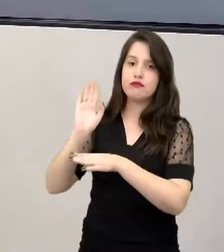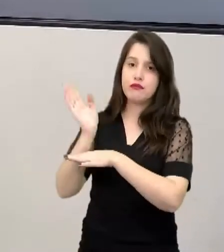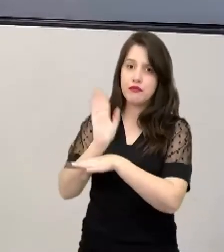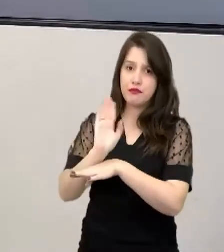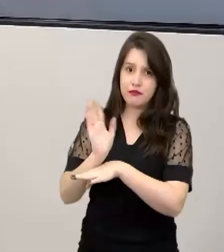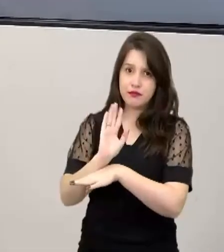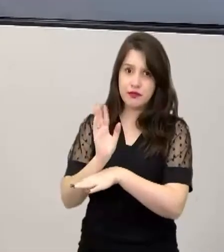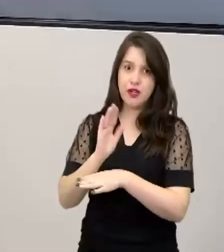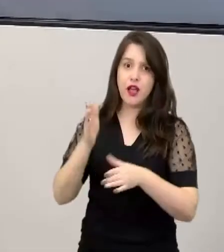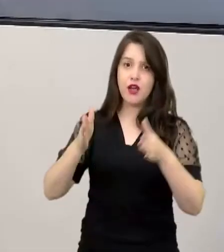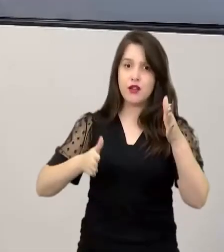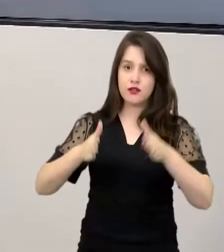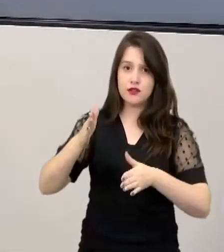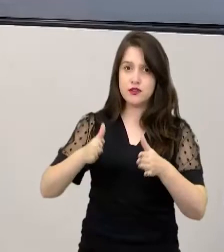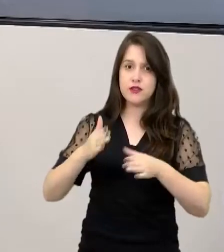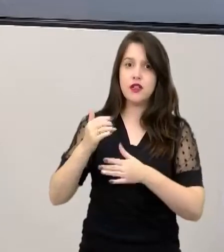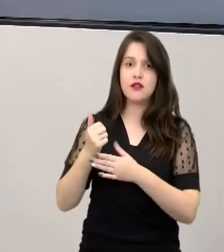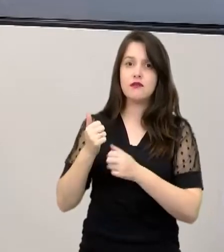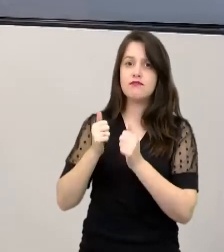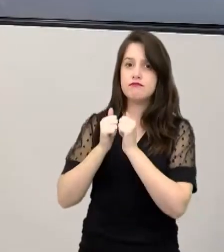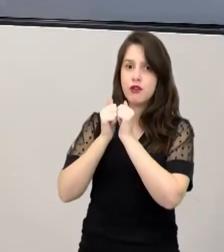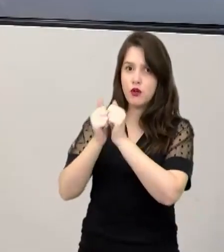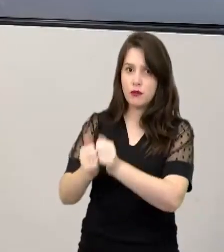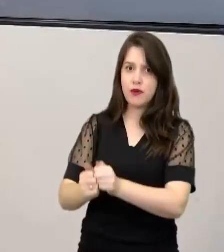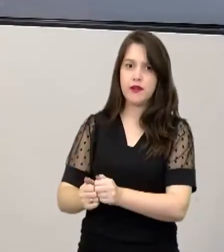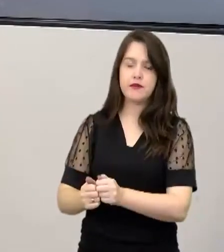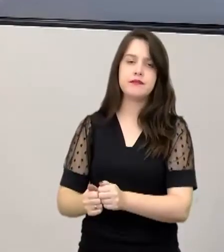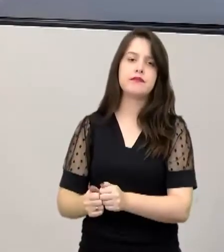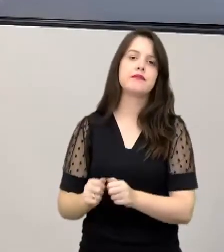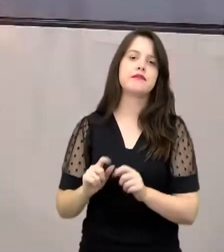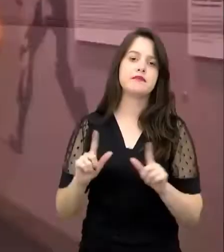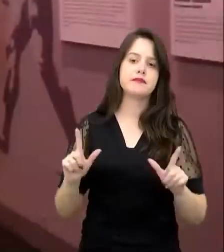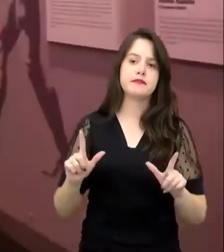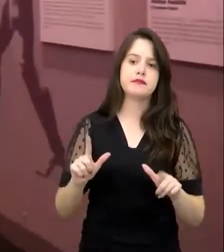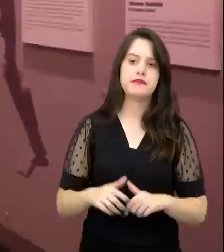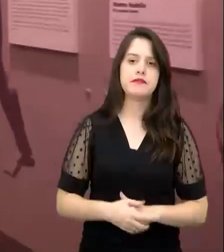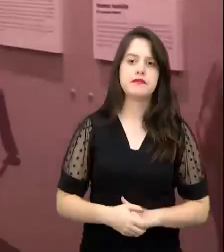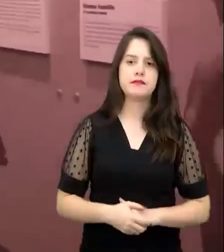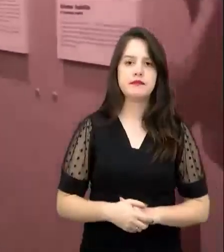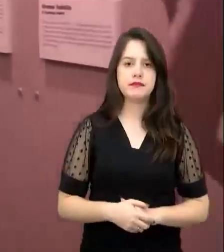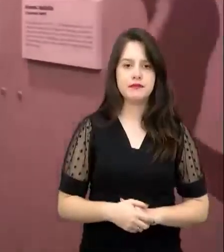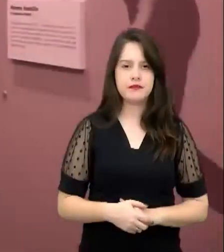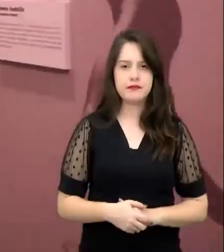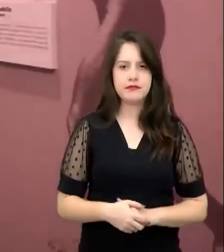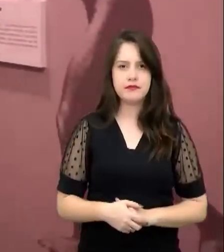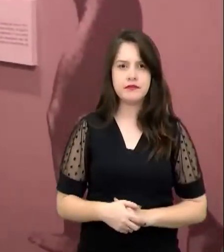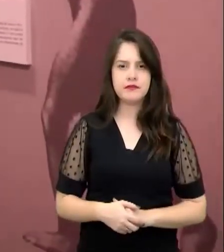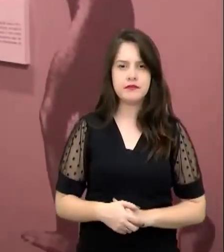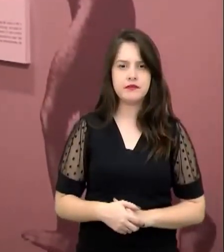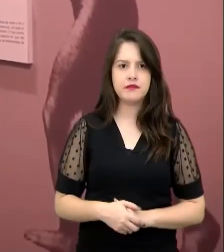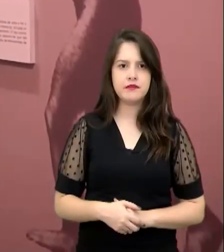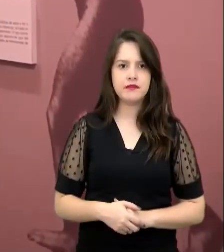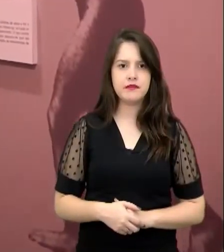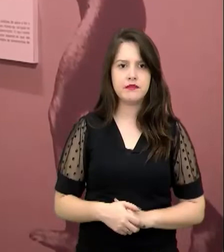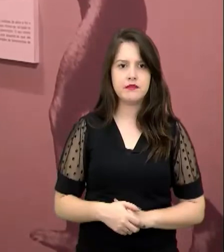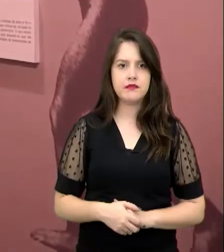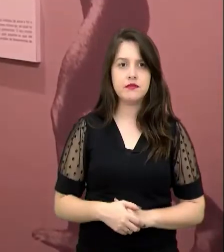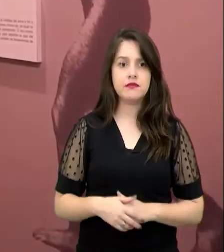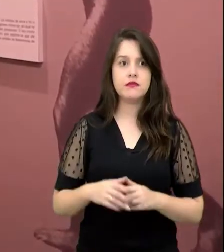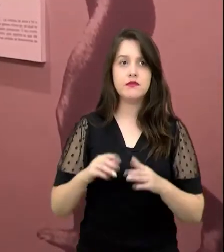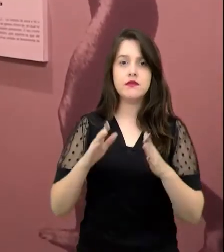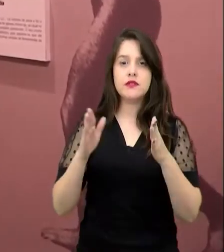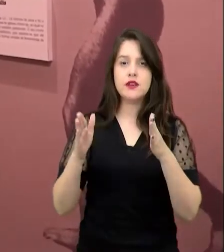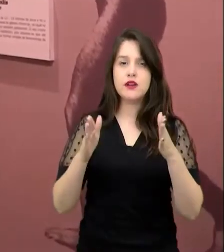vídeo. Acompanhem com a gente e pode soltar. Durante, né, a linha do tempo a gente vai vendo aí também, né, a